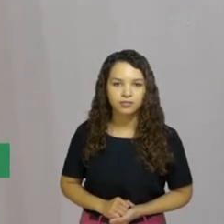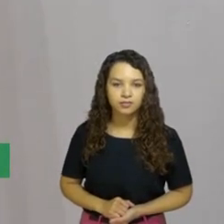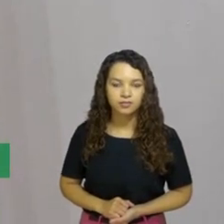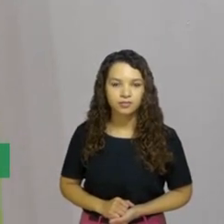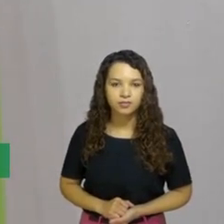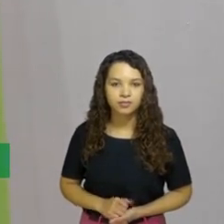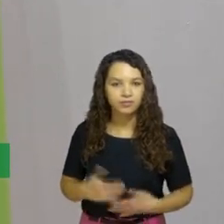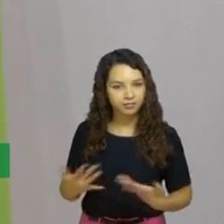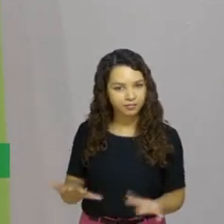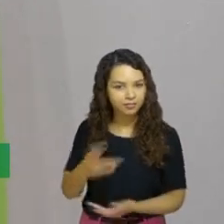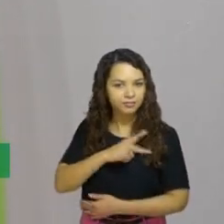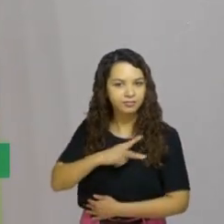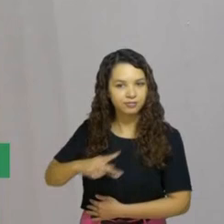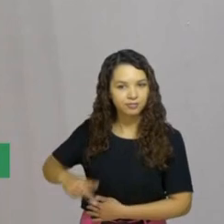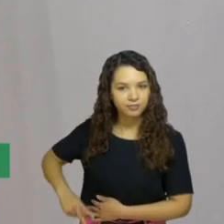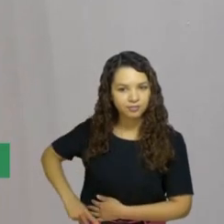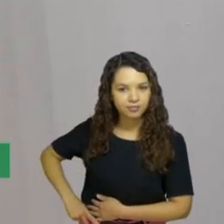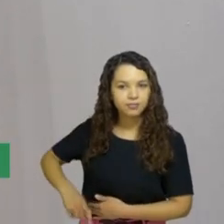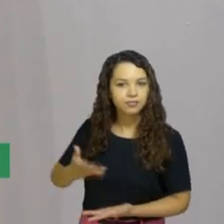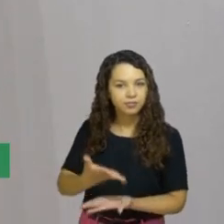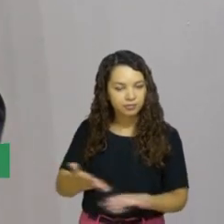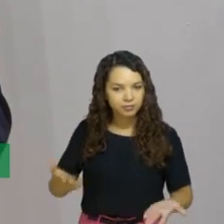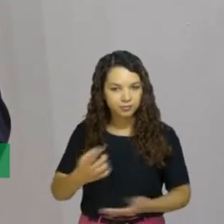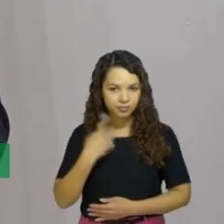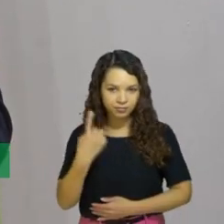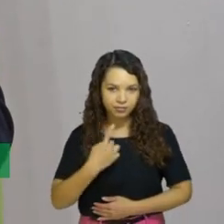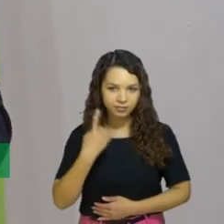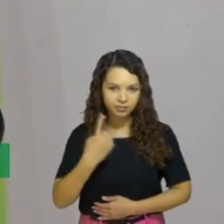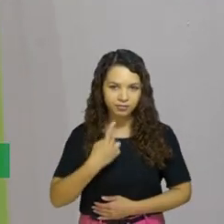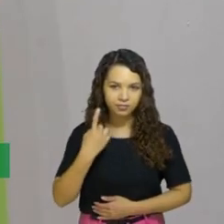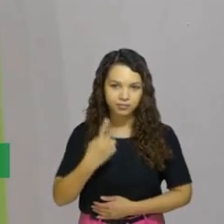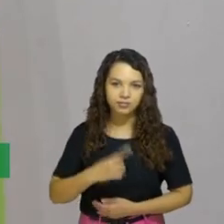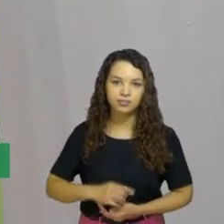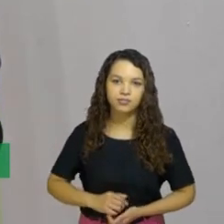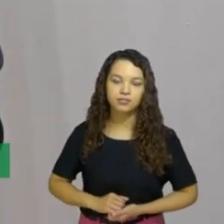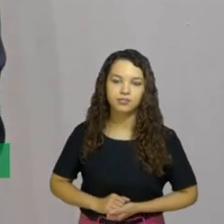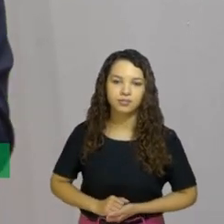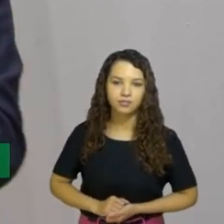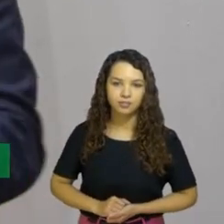Senhor presidente, senhores deputados,